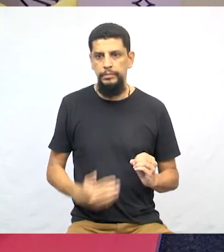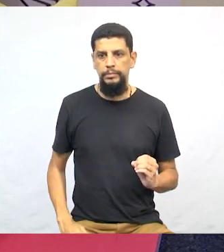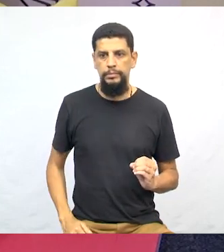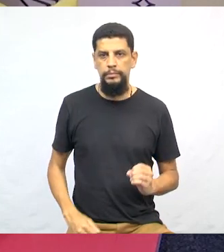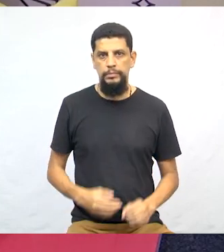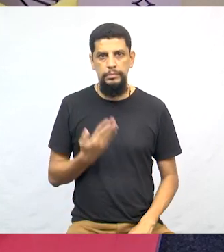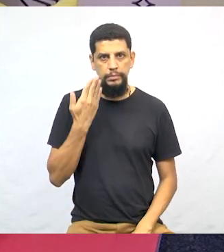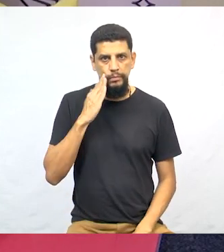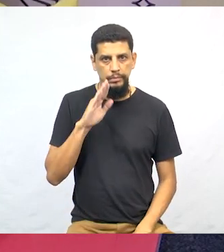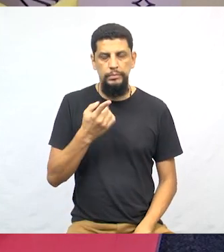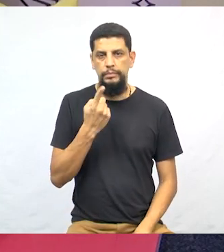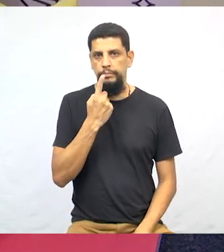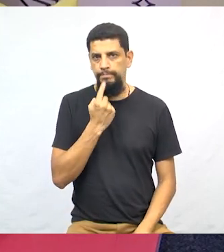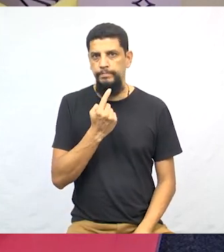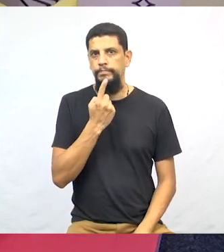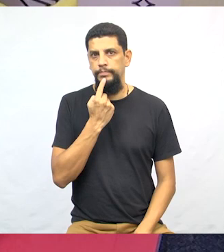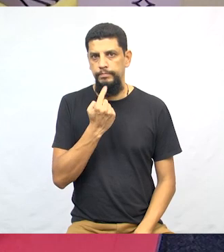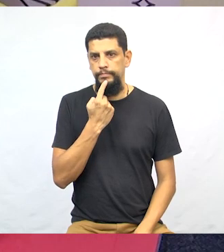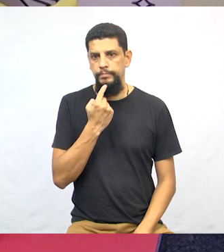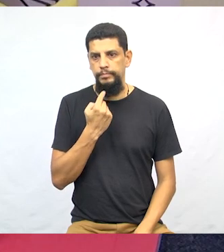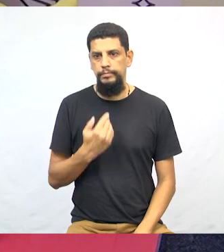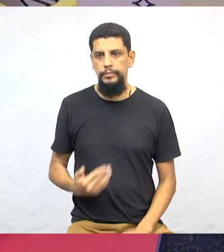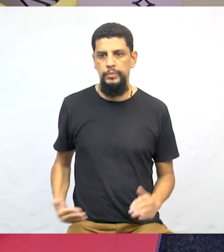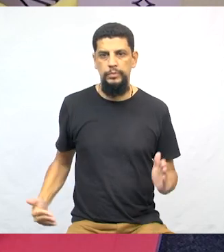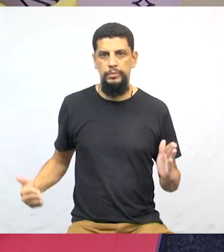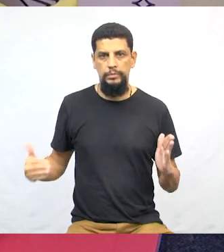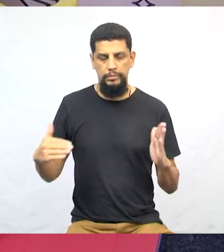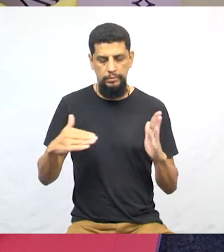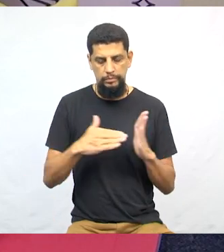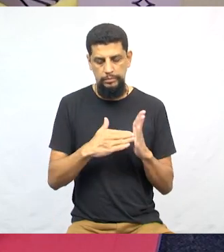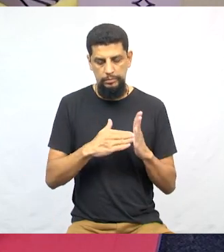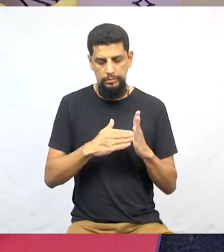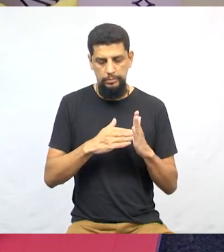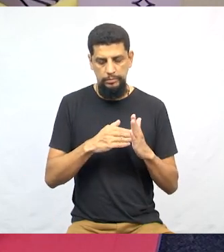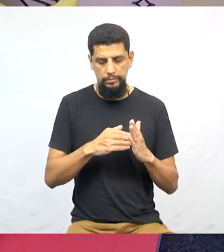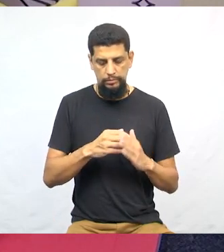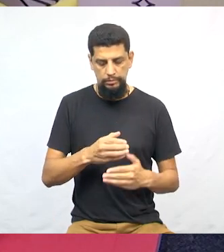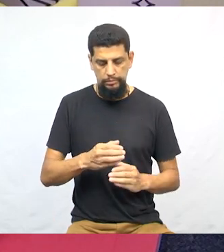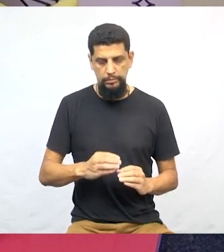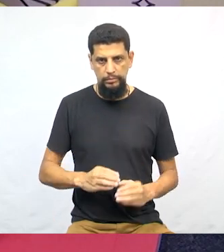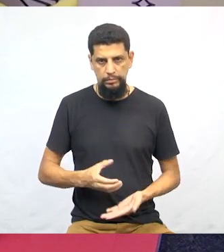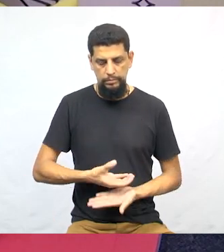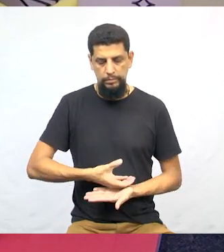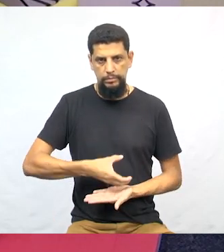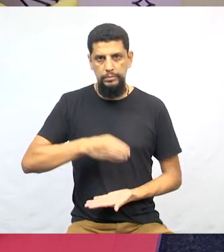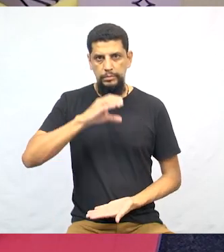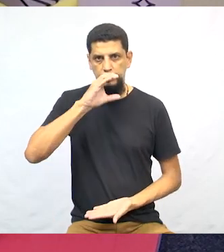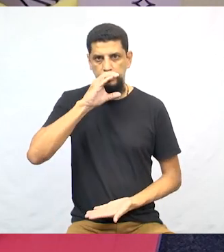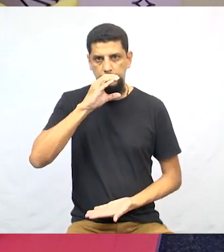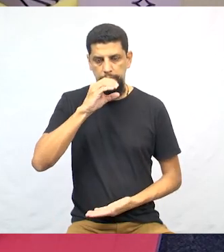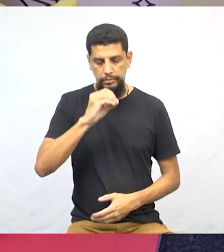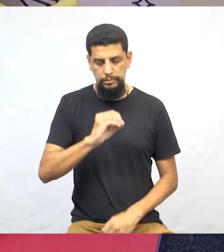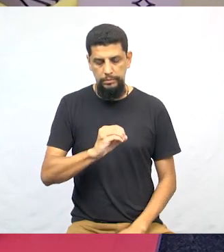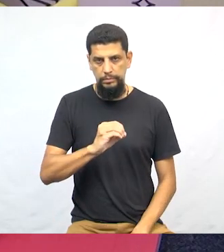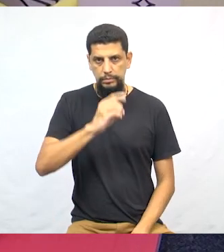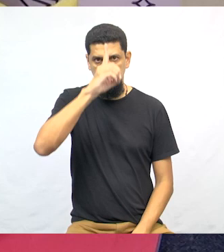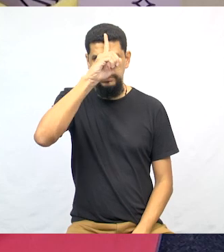ver. Azul, vermelho. E aqui em cima, o copo com o